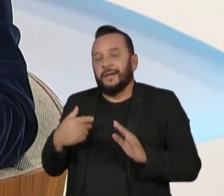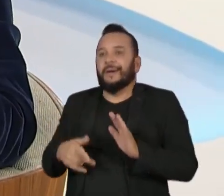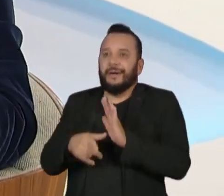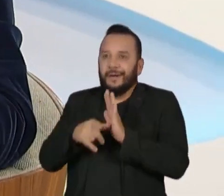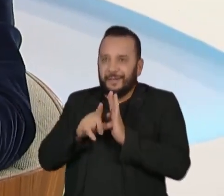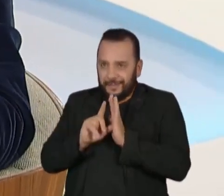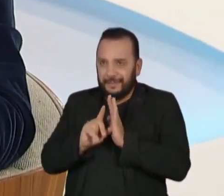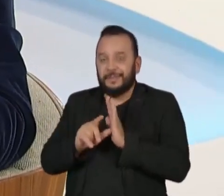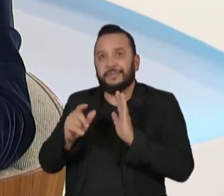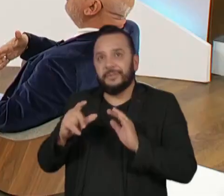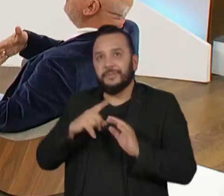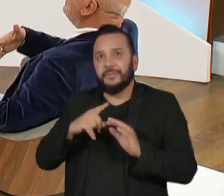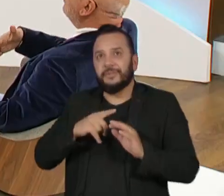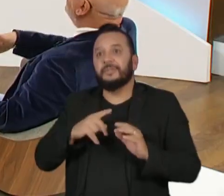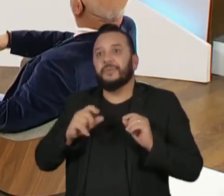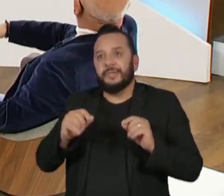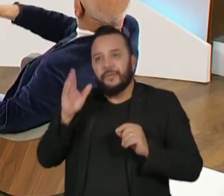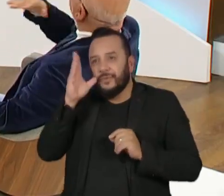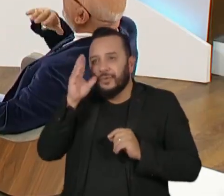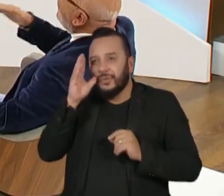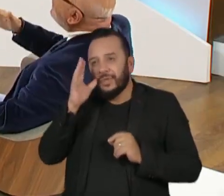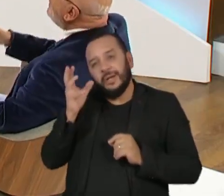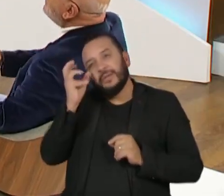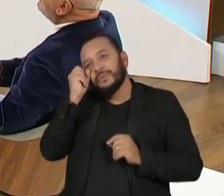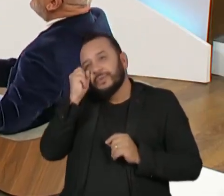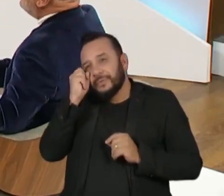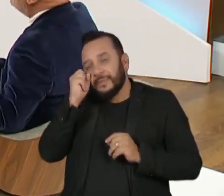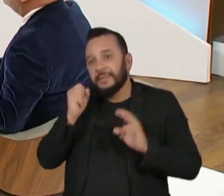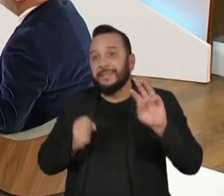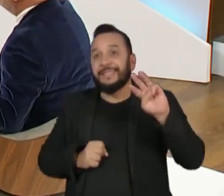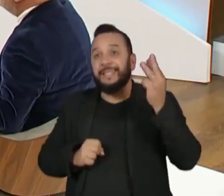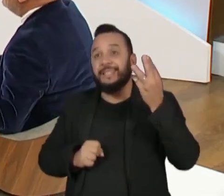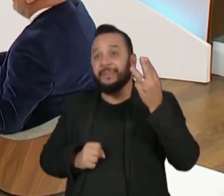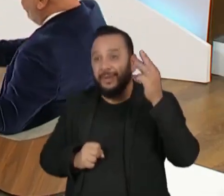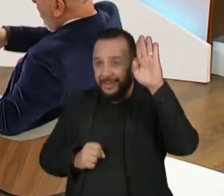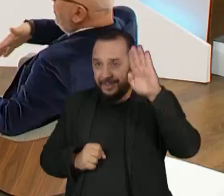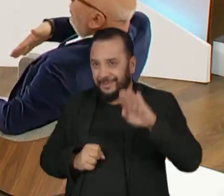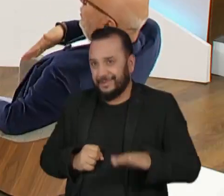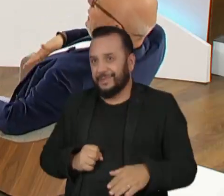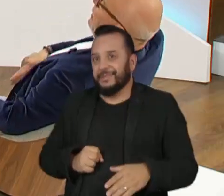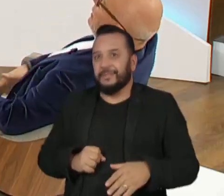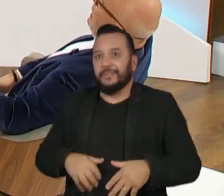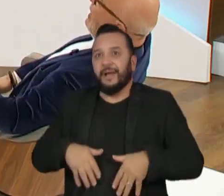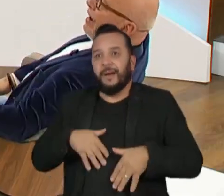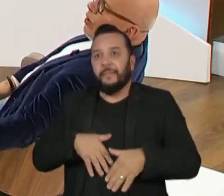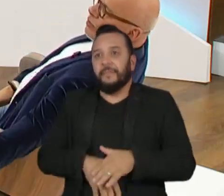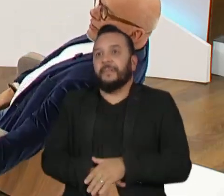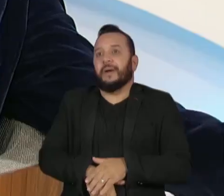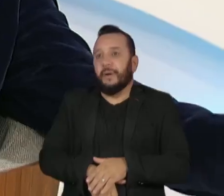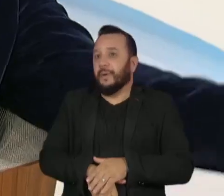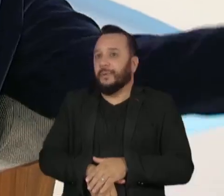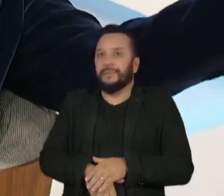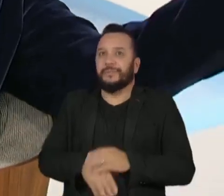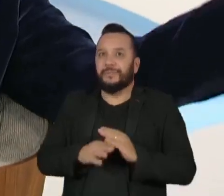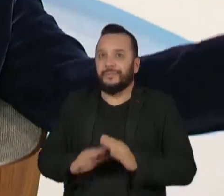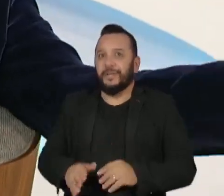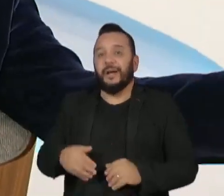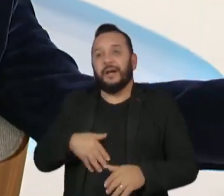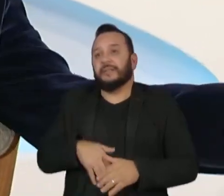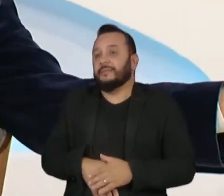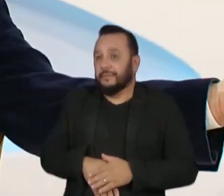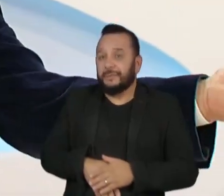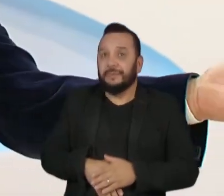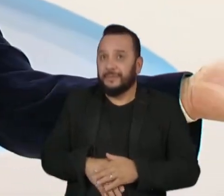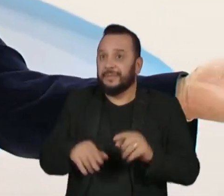dia, tinha um funcionário dormindo, mas assim, às 15h, e com a mão enfiada dentro da calça, assim, antes,